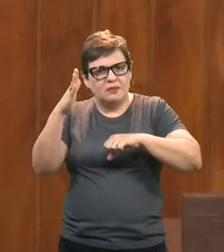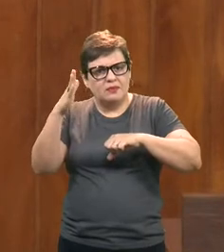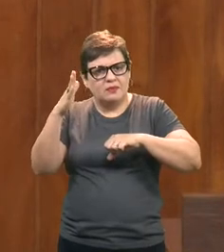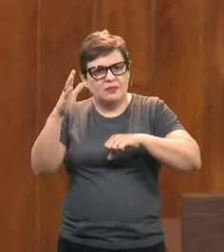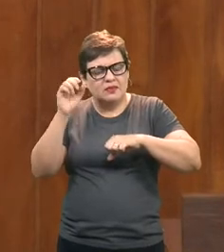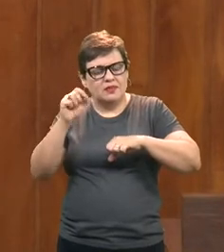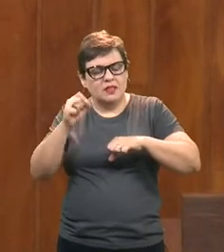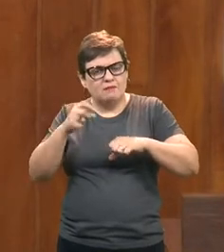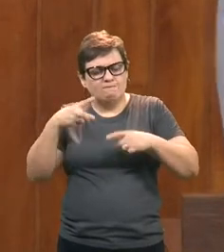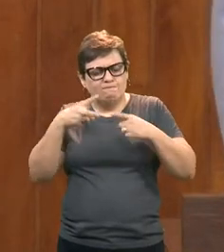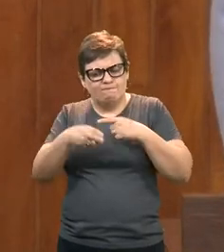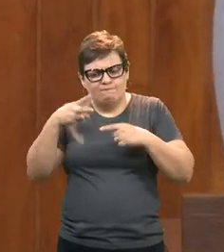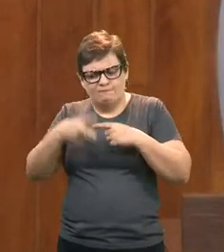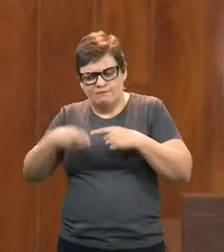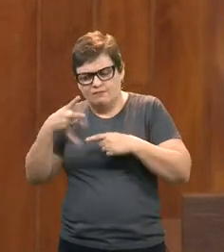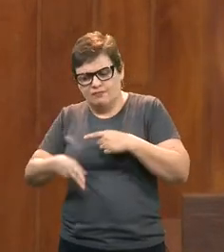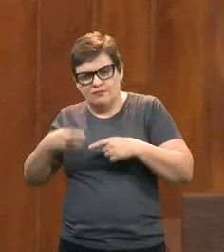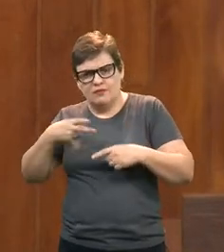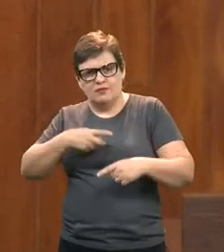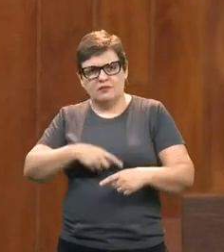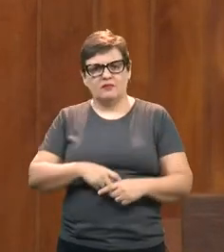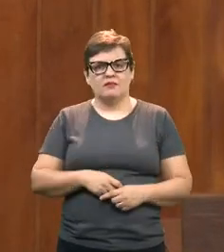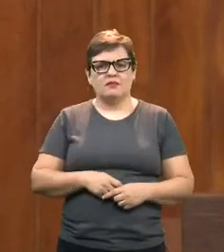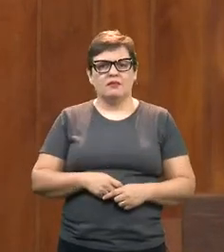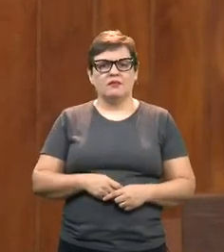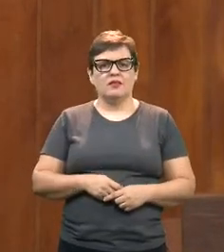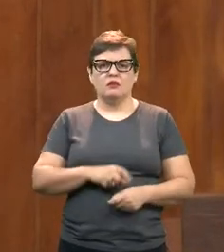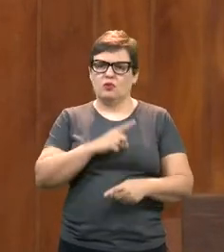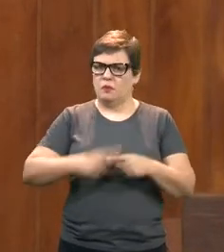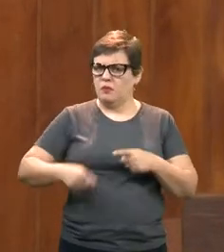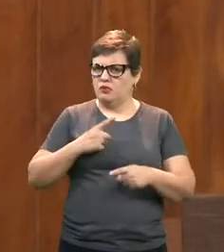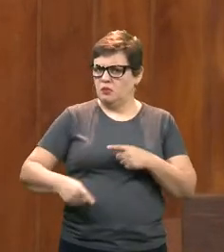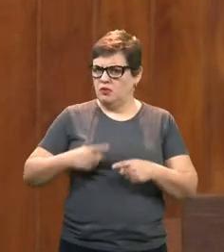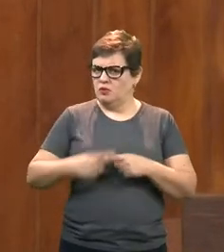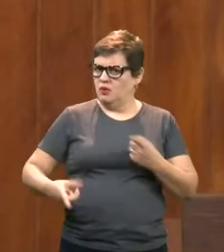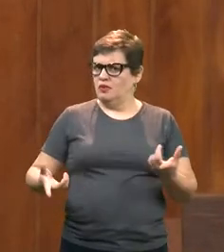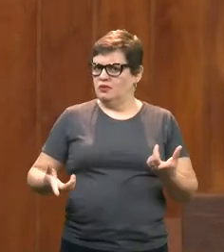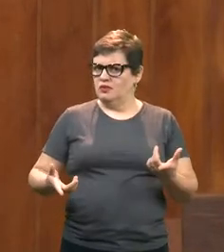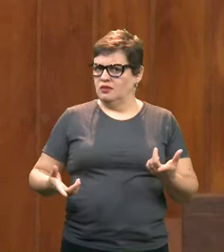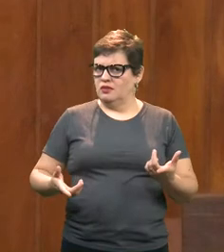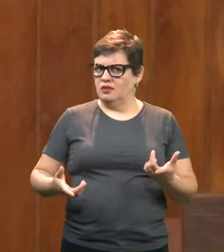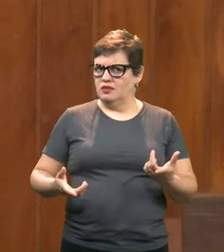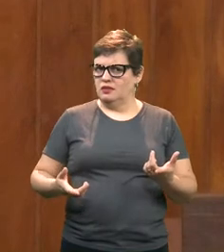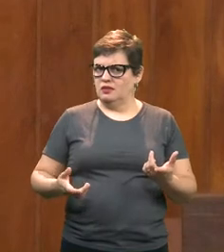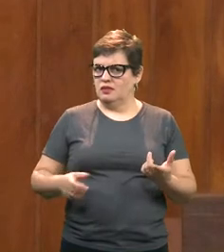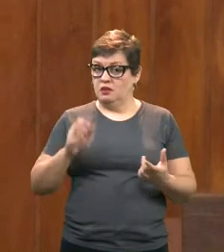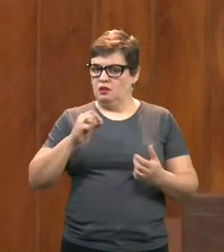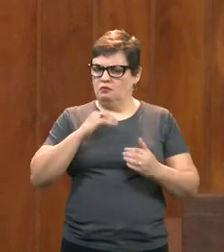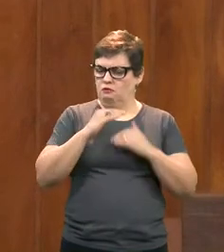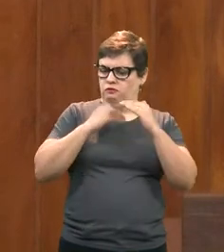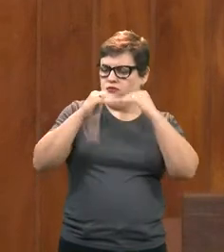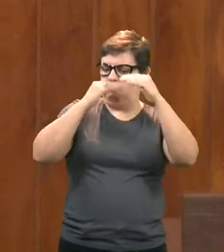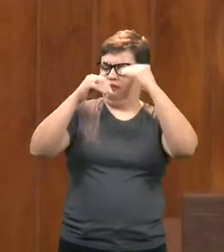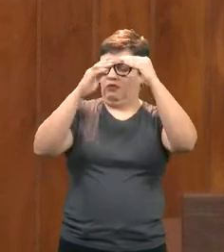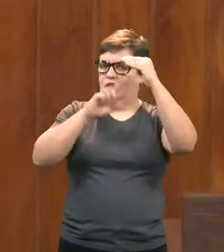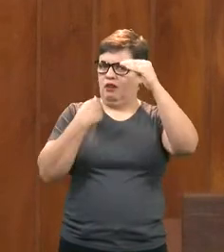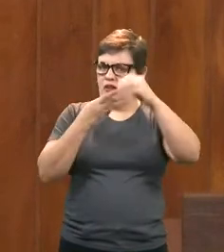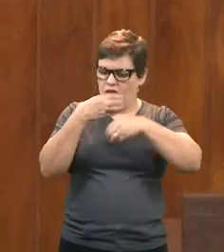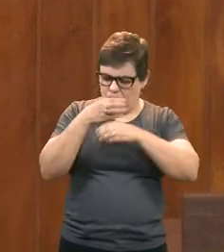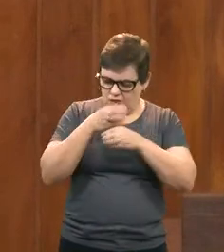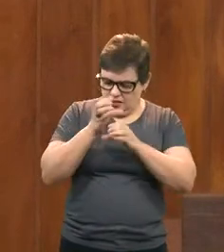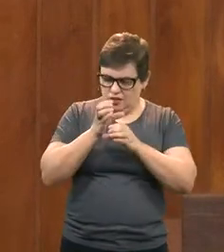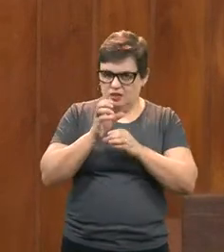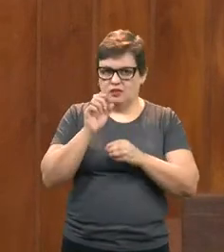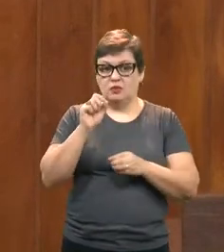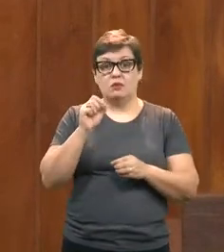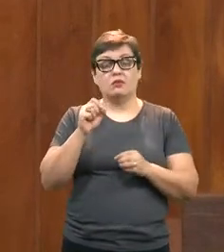ela está tanto mais avançada do que Israel, Canadá, Europa, Estados Unidos, o